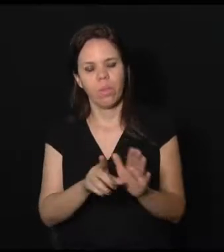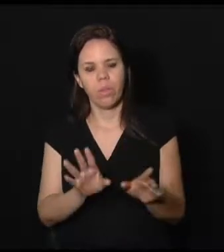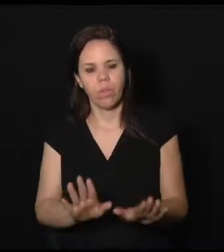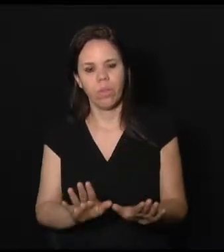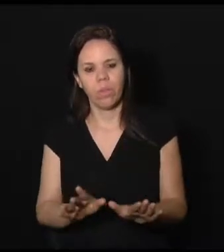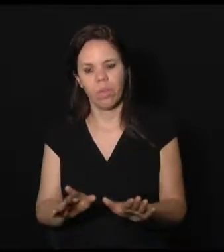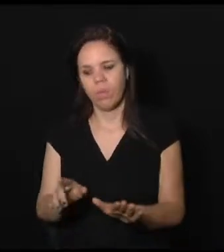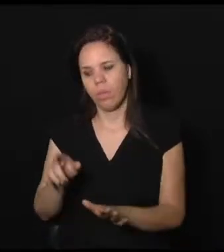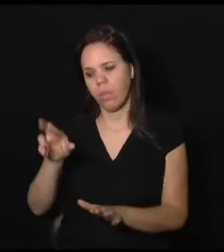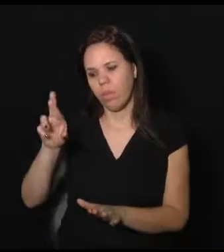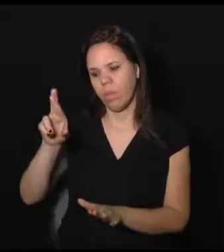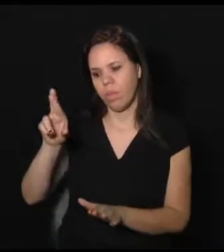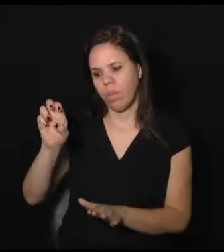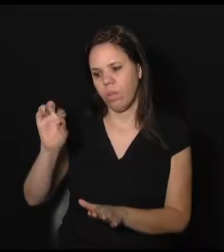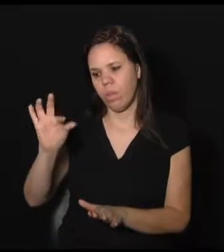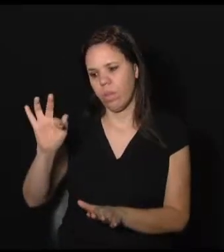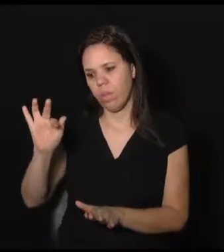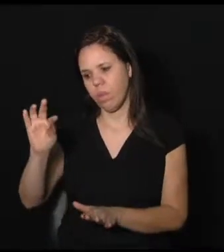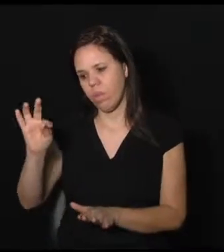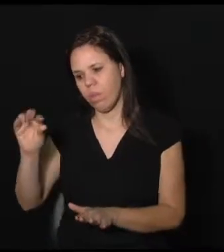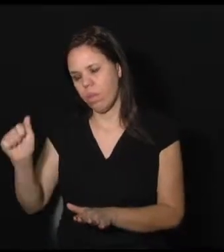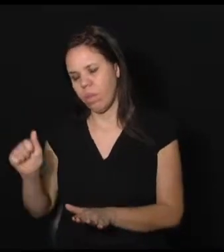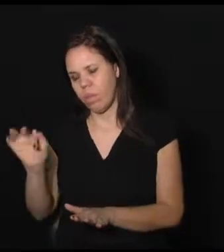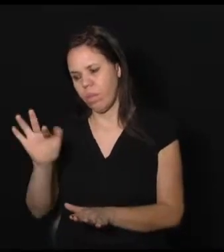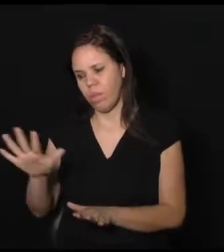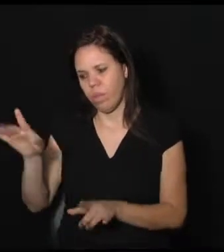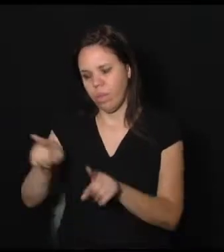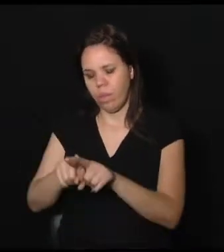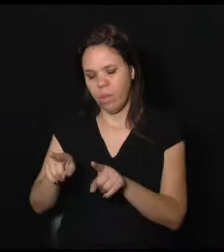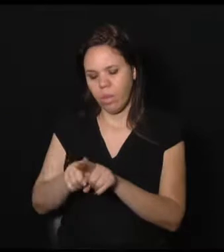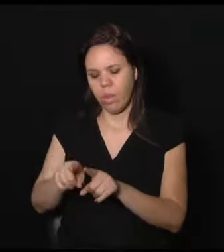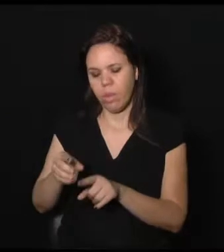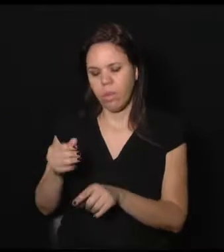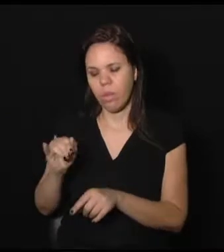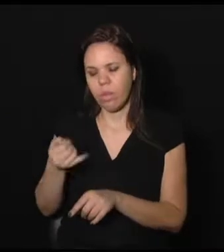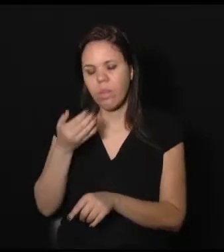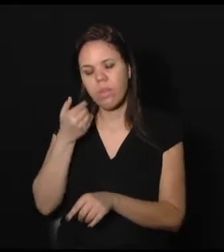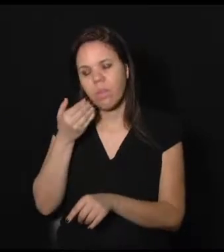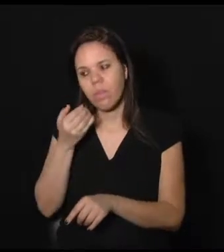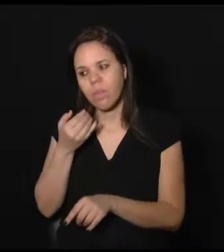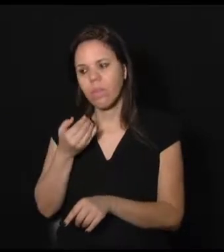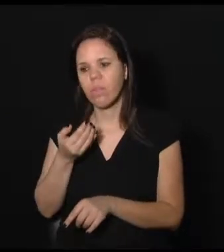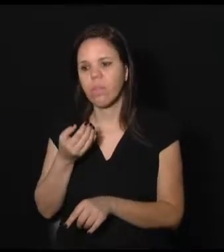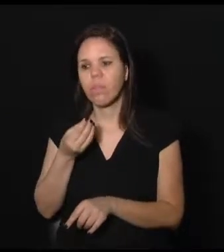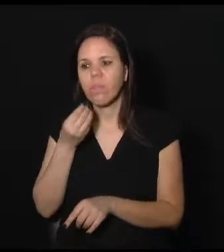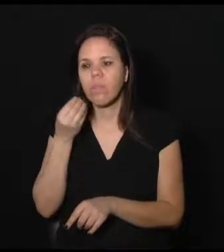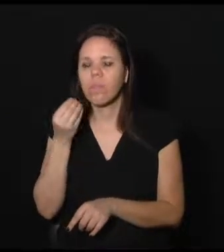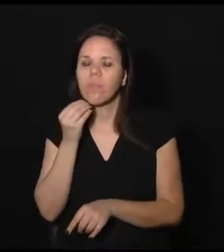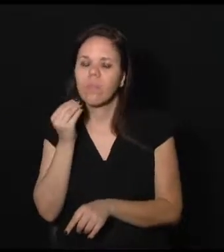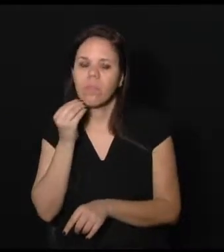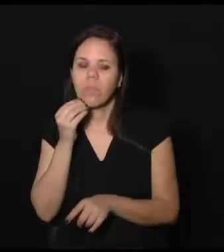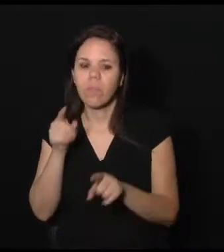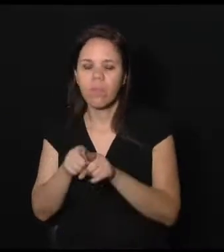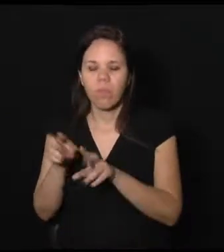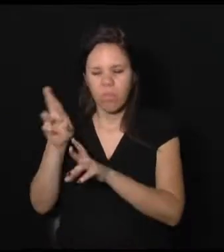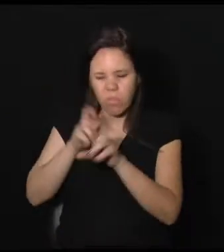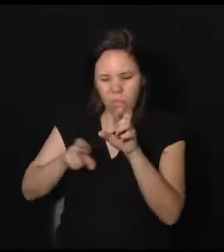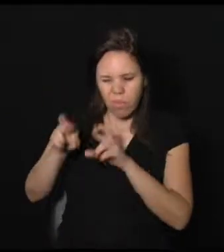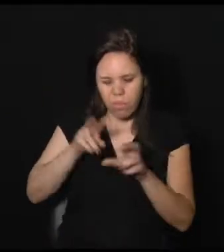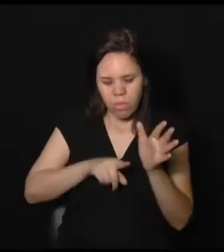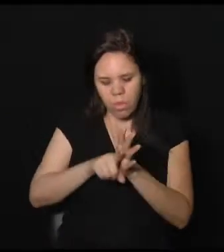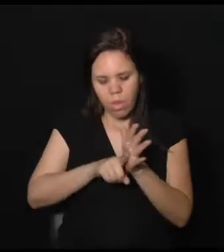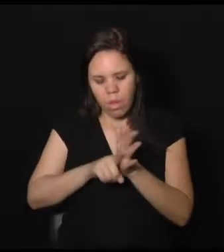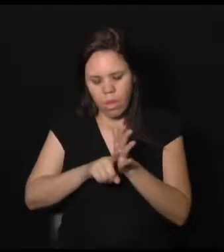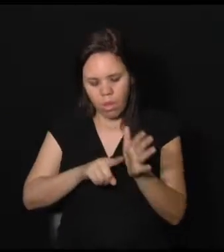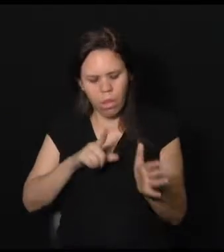do dever legal, ela aproveita a oportunidade e faz uma varredura. E, dentre essas varreduras, está